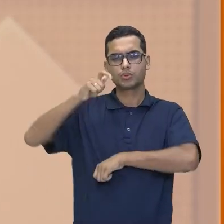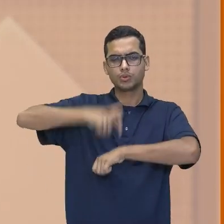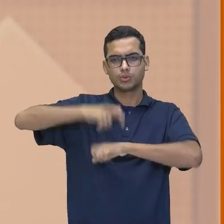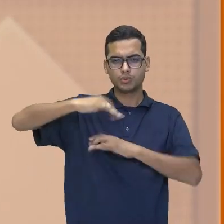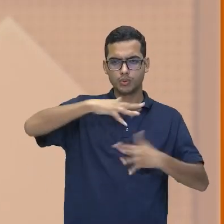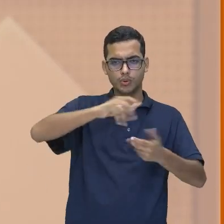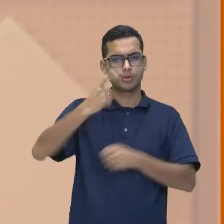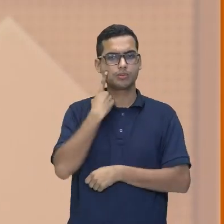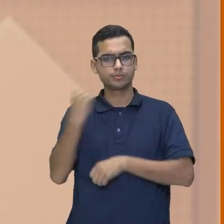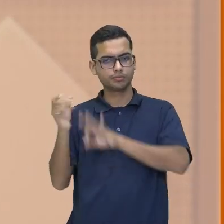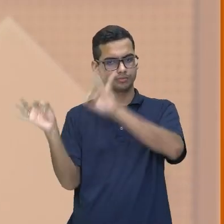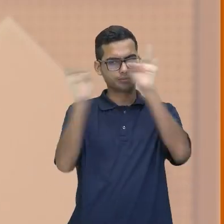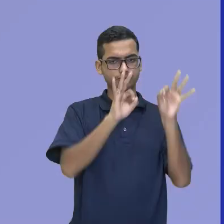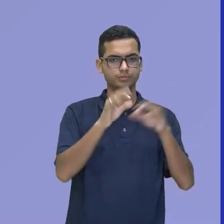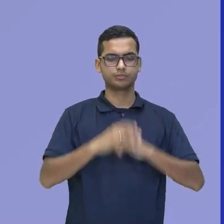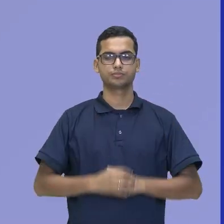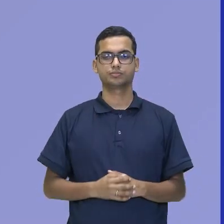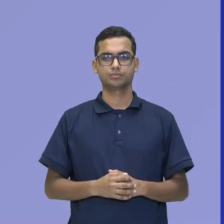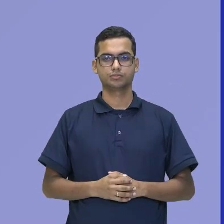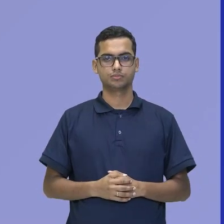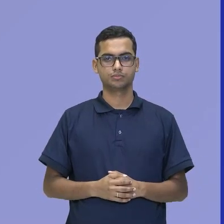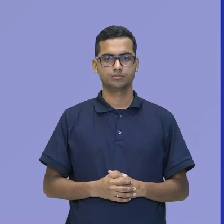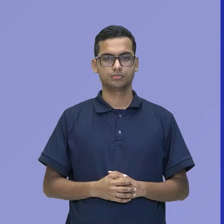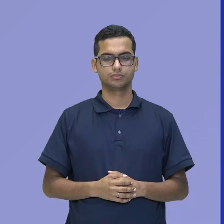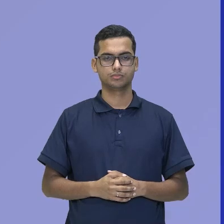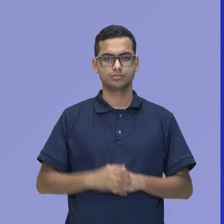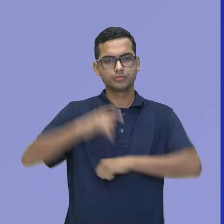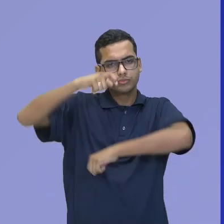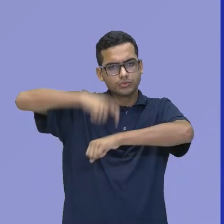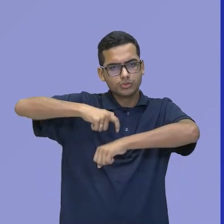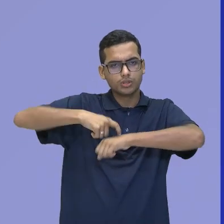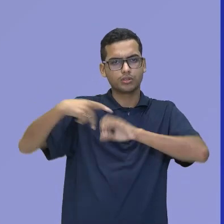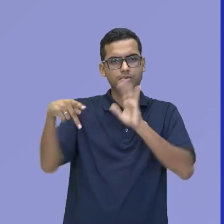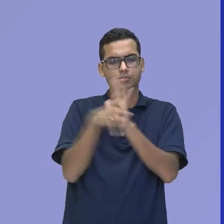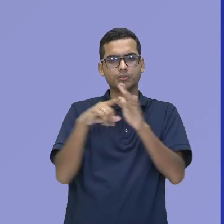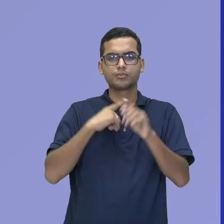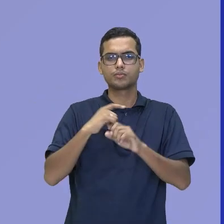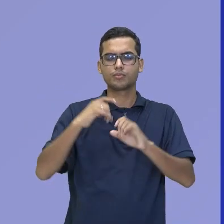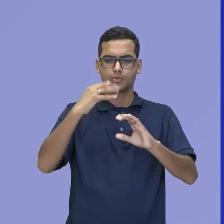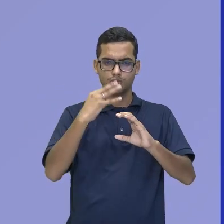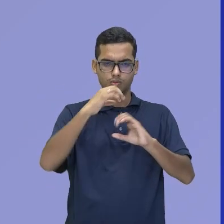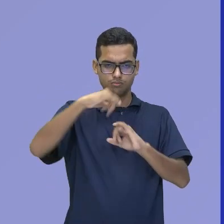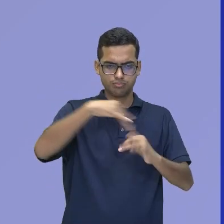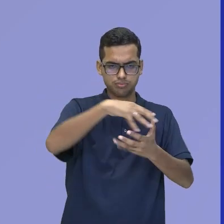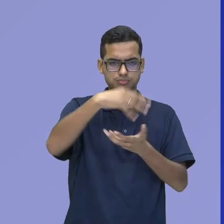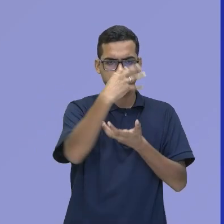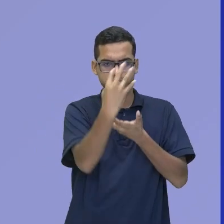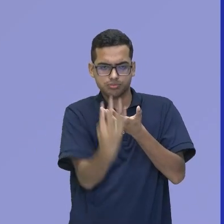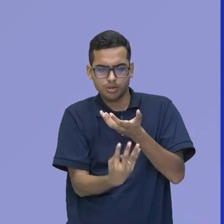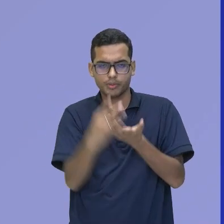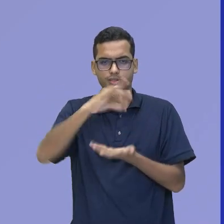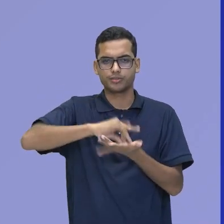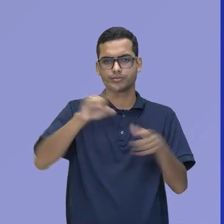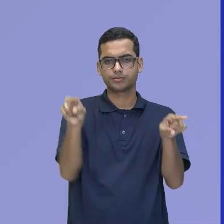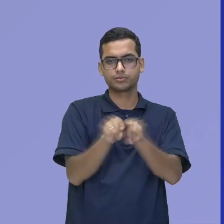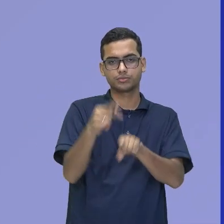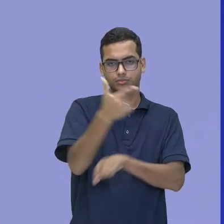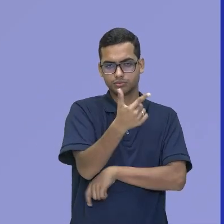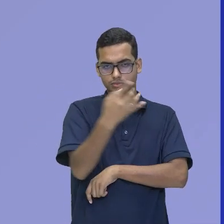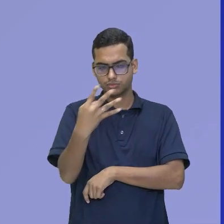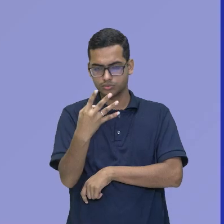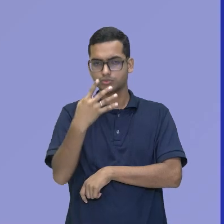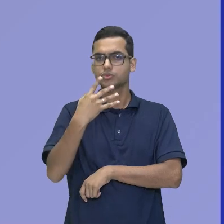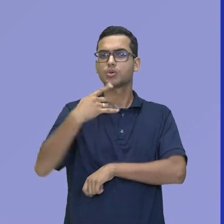acompanhem comigo. Os fusos horários são faixas imaginárias que dividem a Terra em 24 partes, com o mesmo